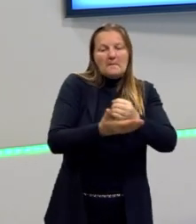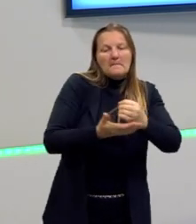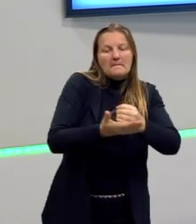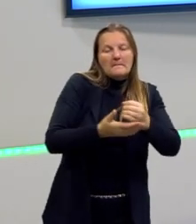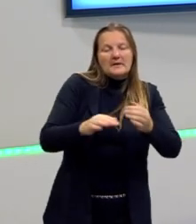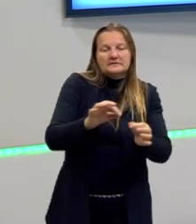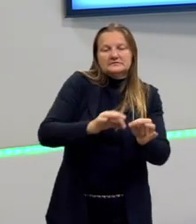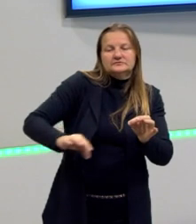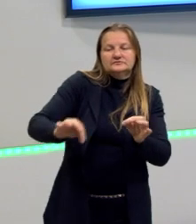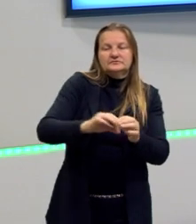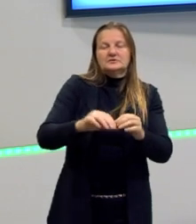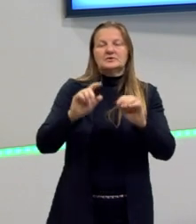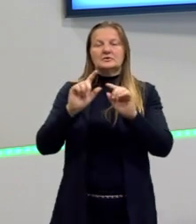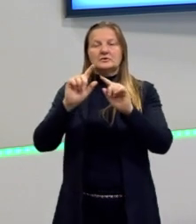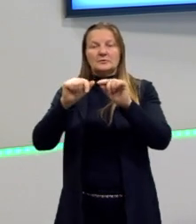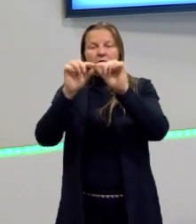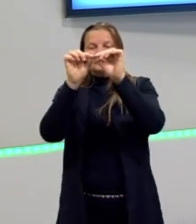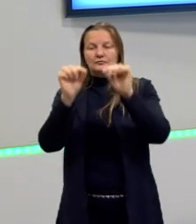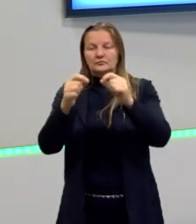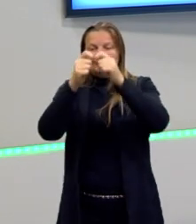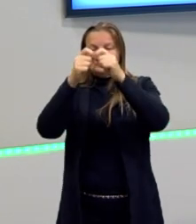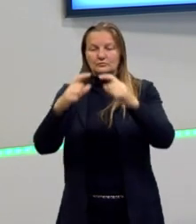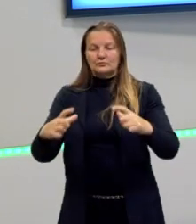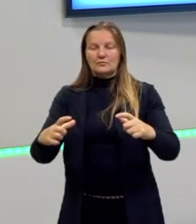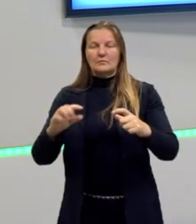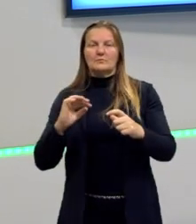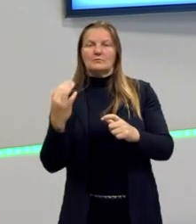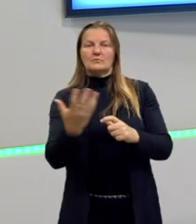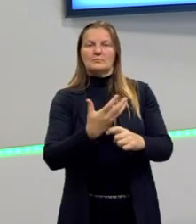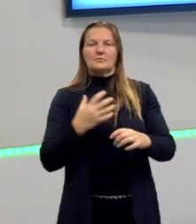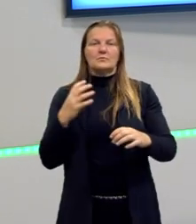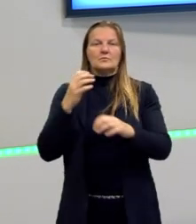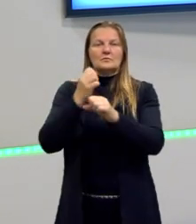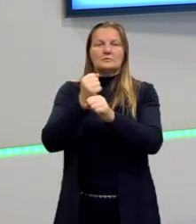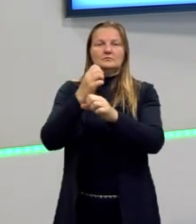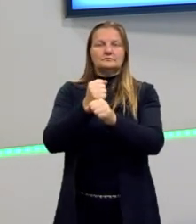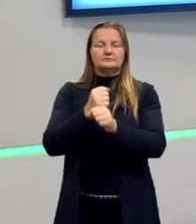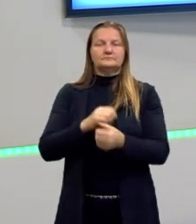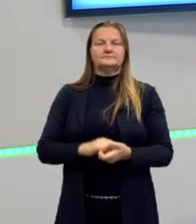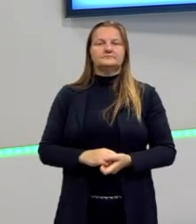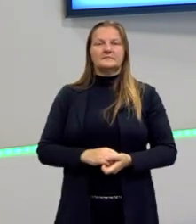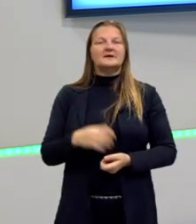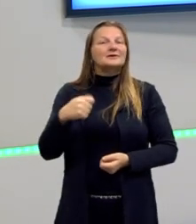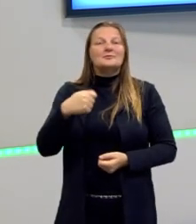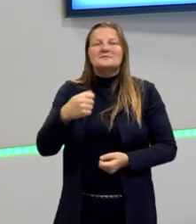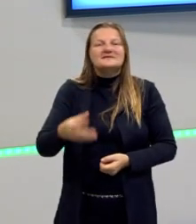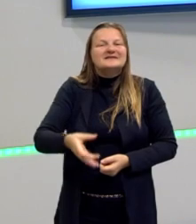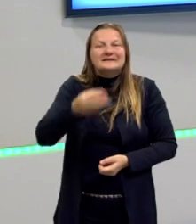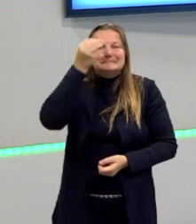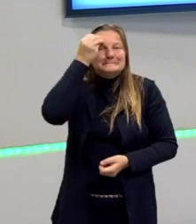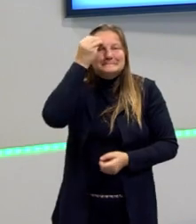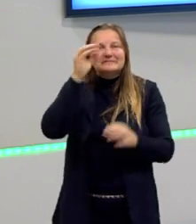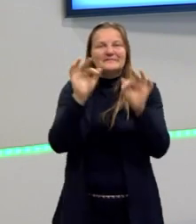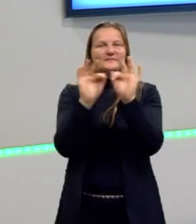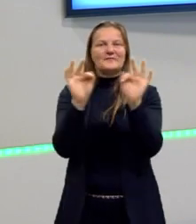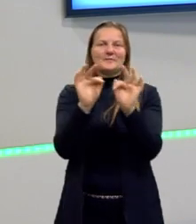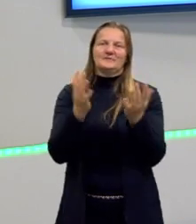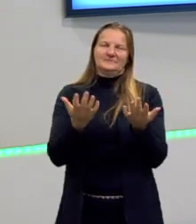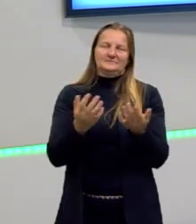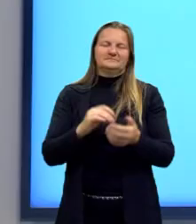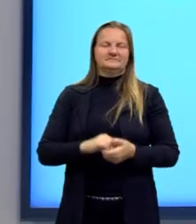calcule a área lateral e depois soma as Duas Medidas que tu teve não precisa memorizar a fórmula da área